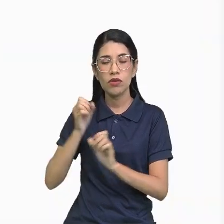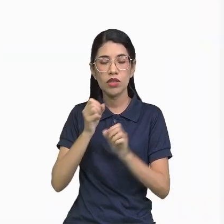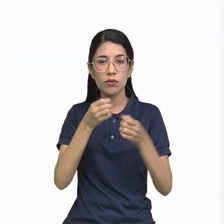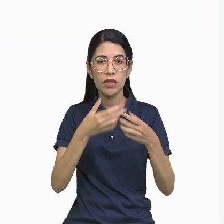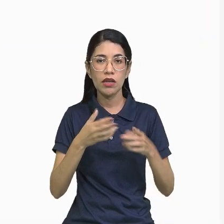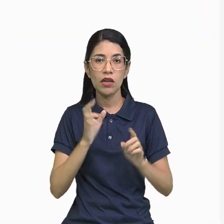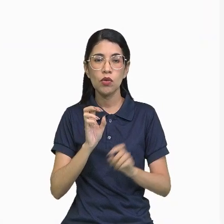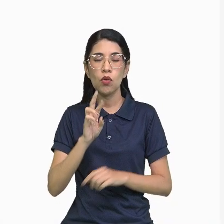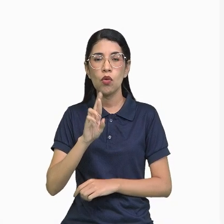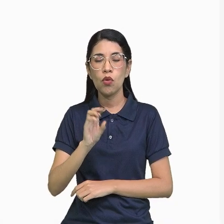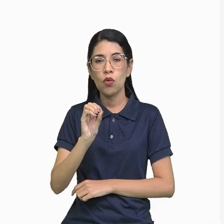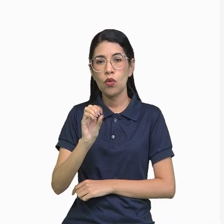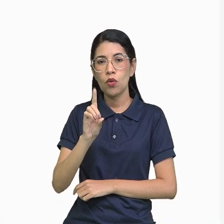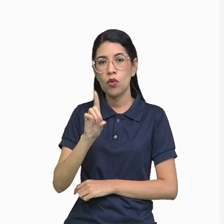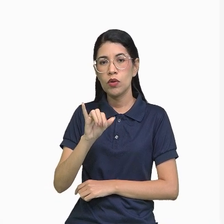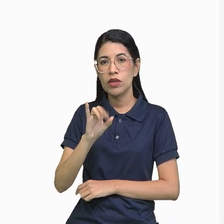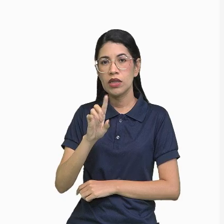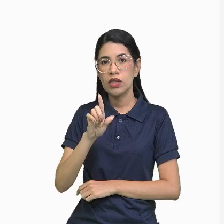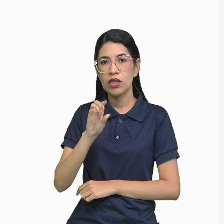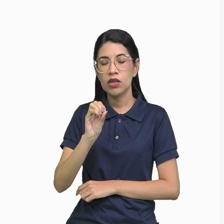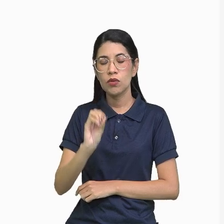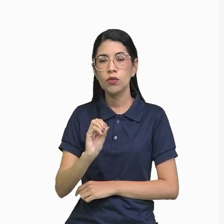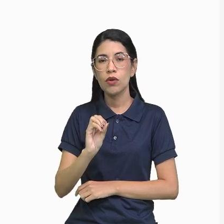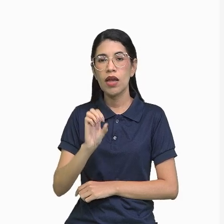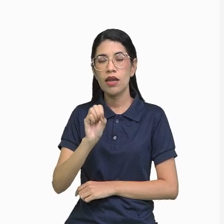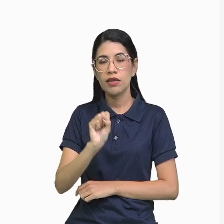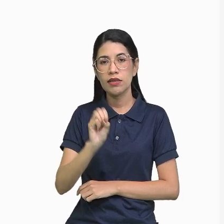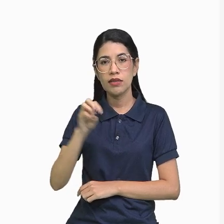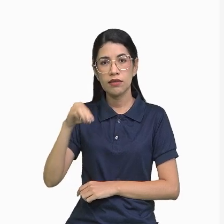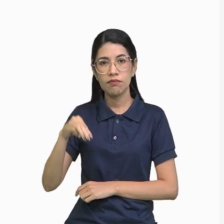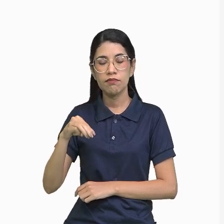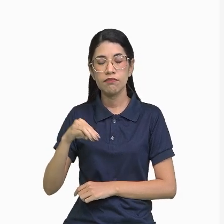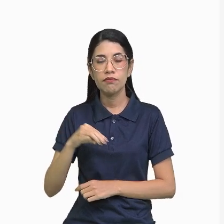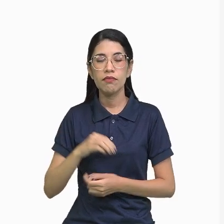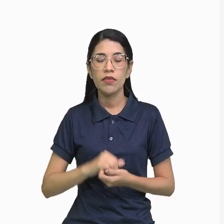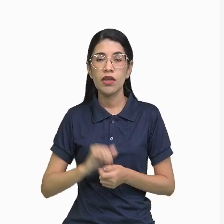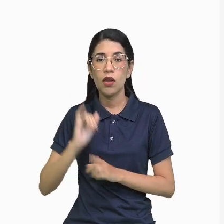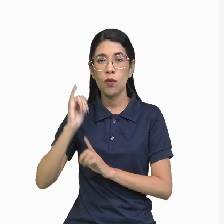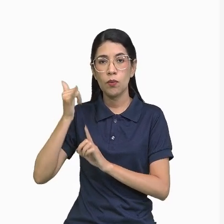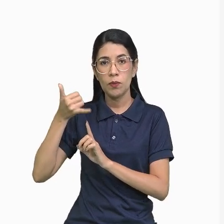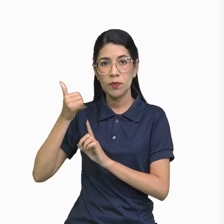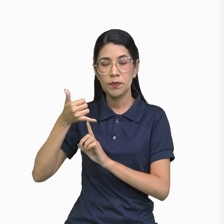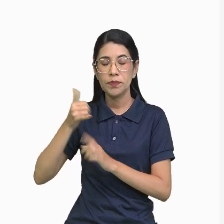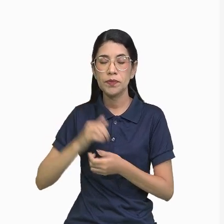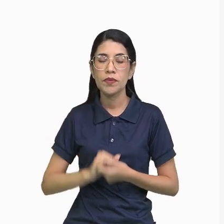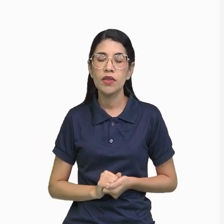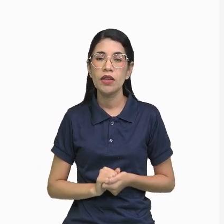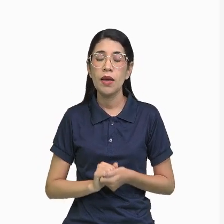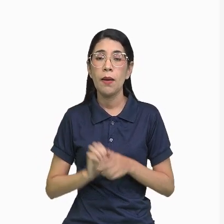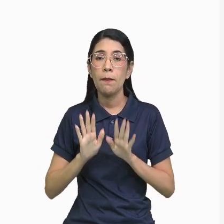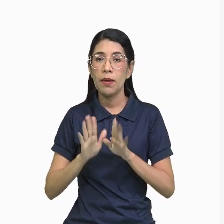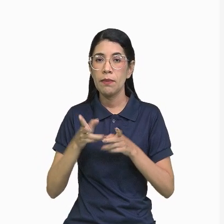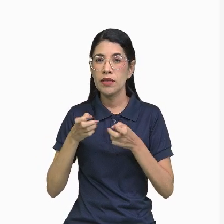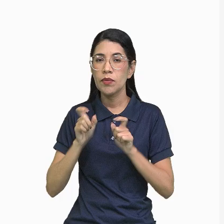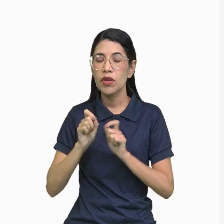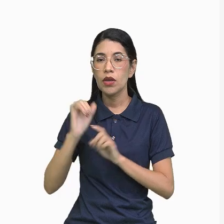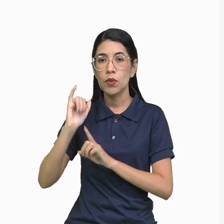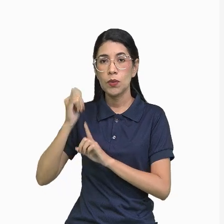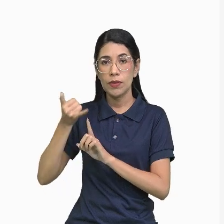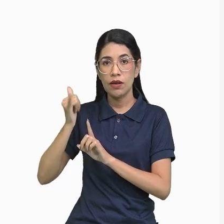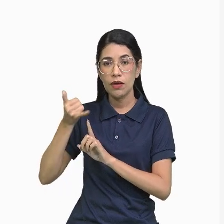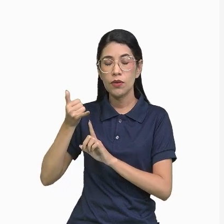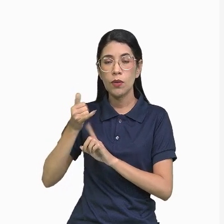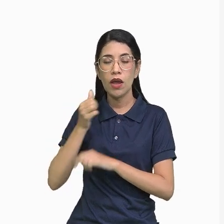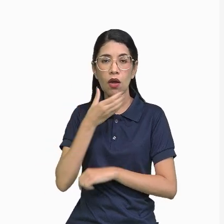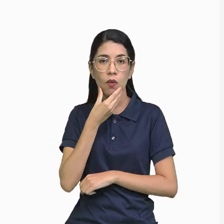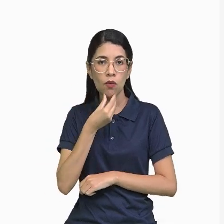Rodrigo S.M., assim que ele é escrito, ok? Percebo que esse narrador aí é um narrador